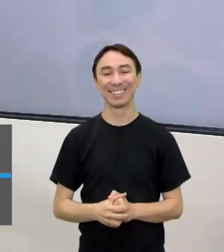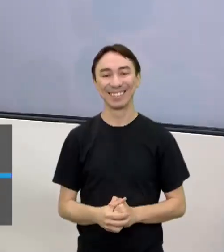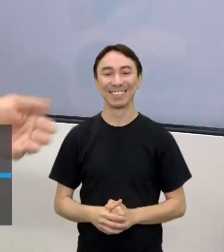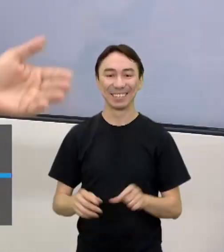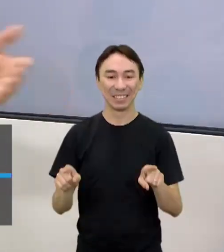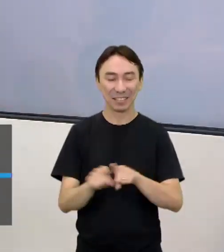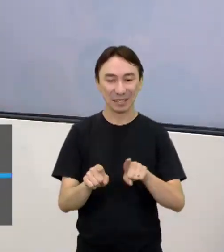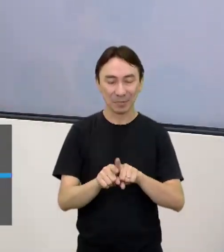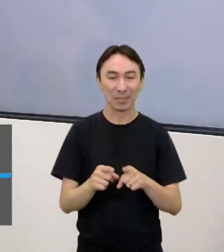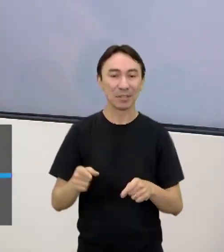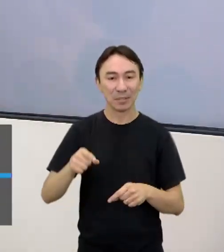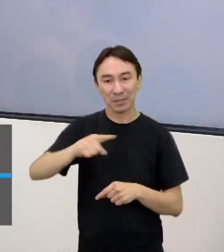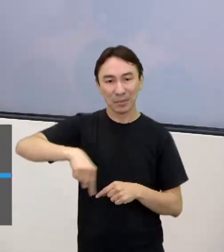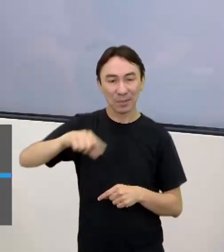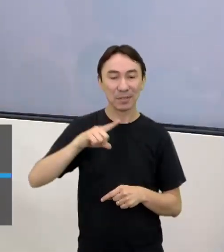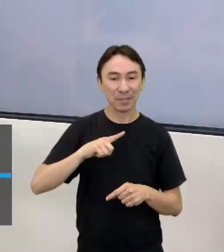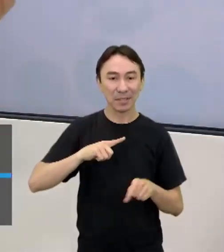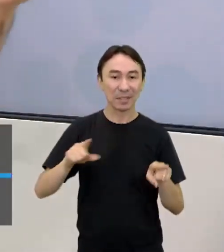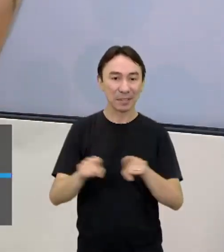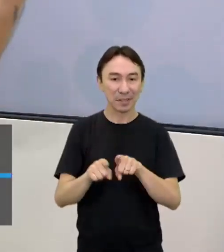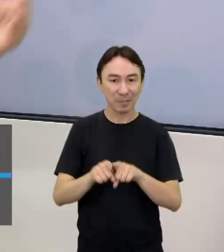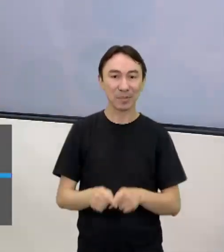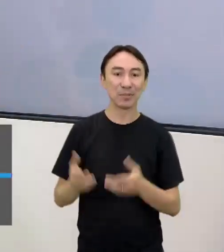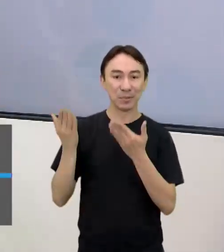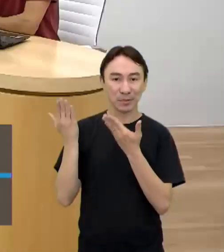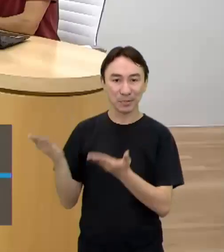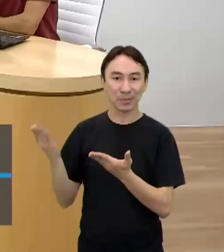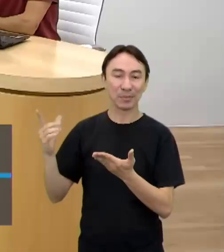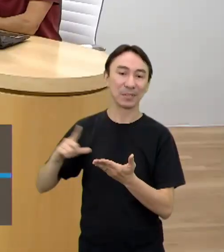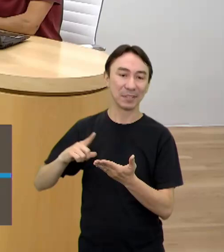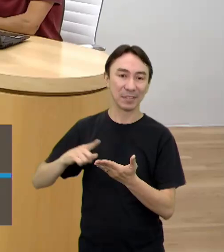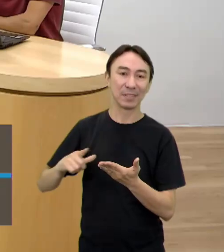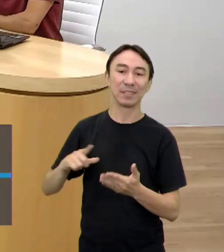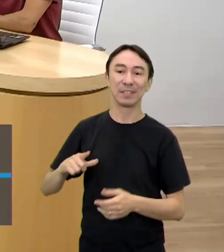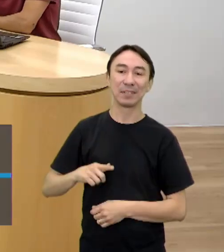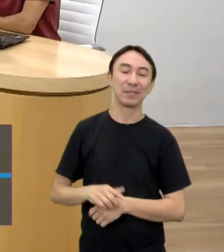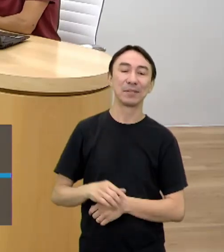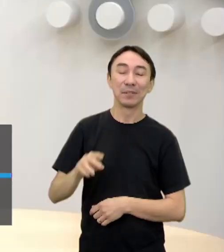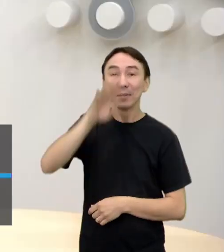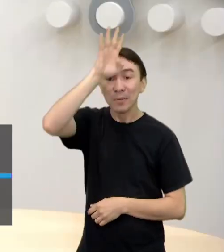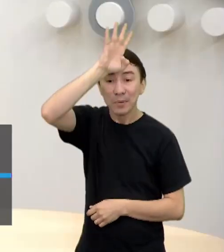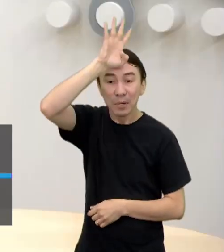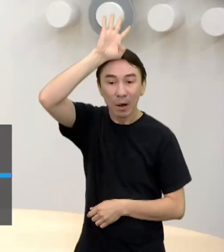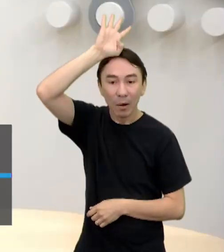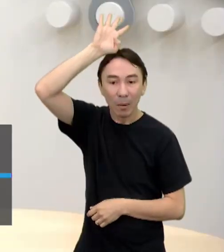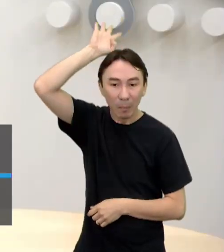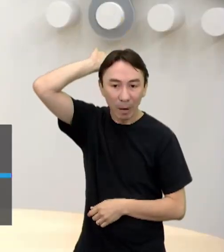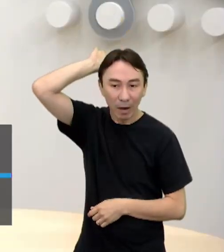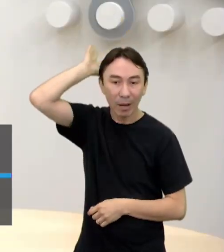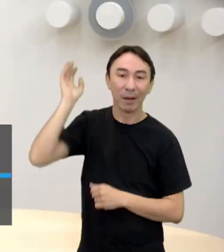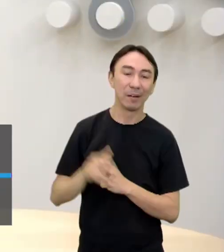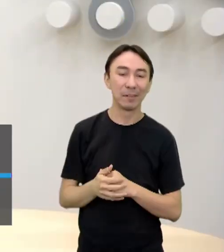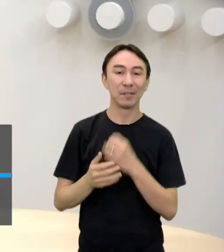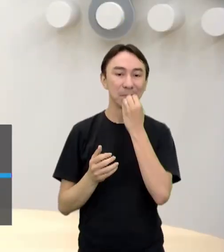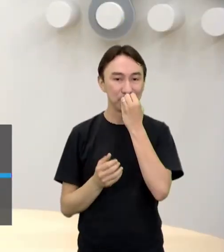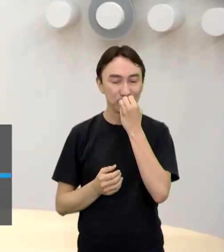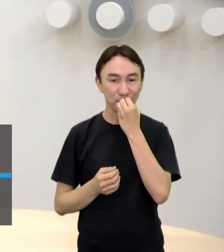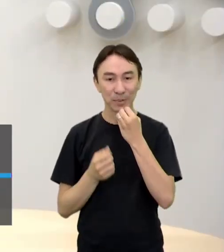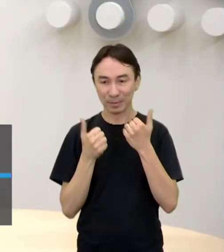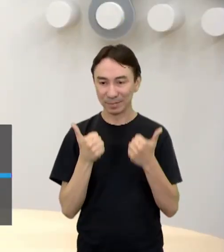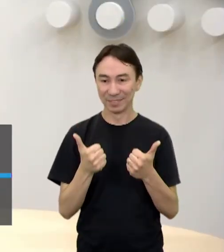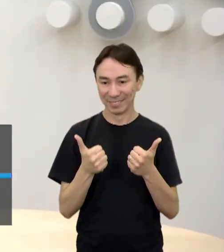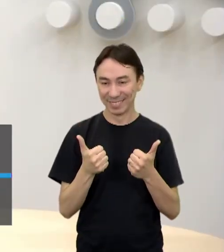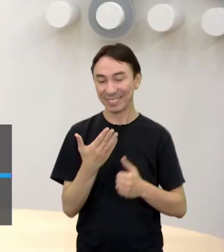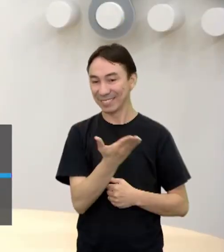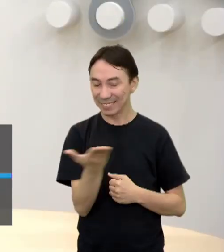também para ajudar a gente a brilhantar, Helder, tá ele aqui, o Osmar de Sá. Bom dia. Bom dia, Tony. Muito bom dia a todos que nos acompanham. Mais uma